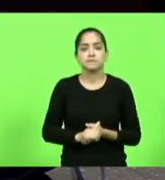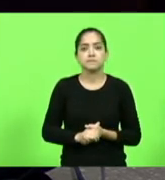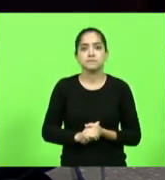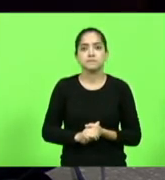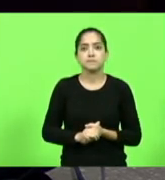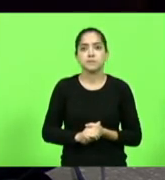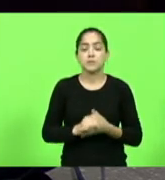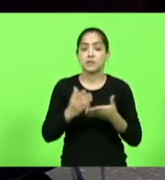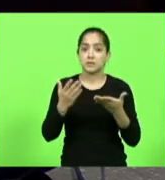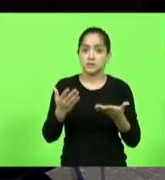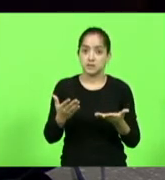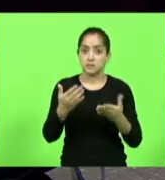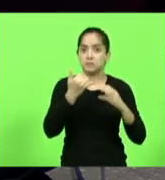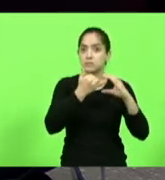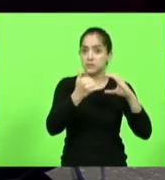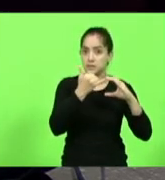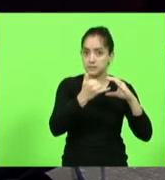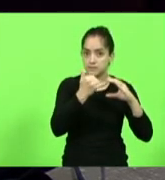Então, que a Celesc,